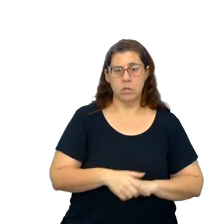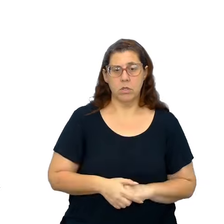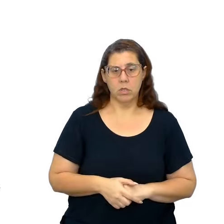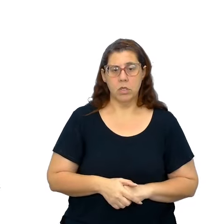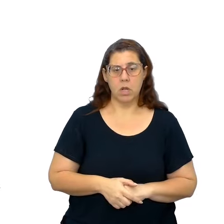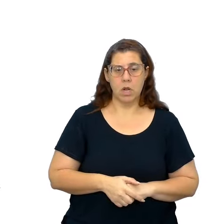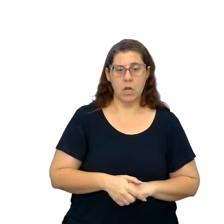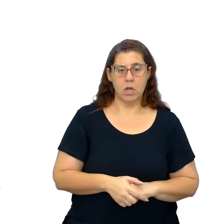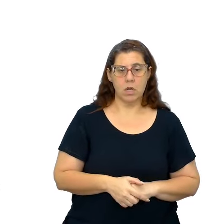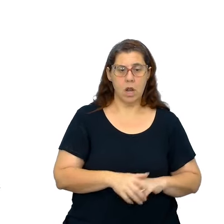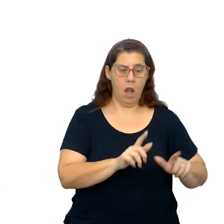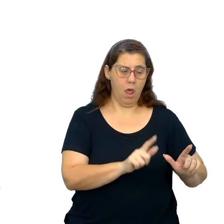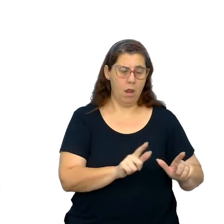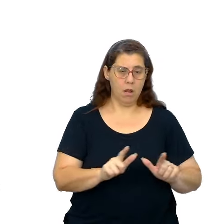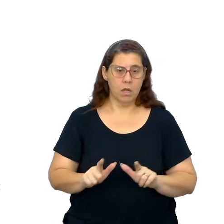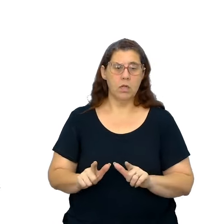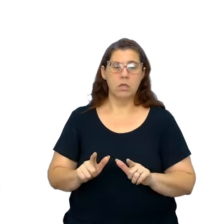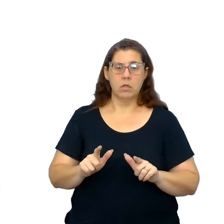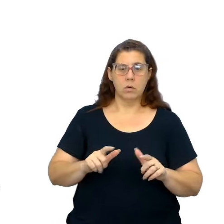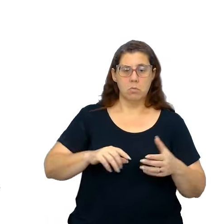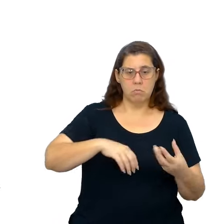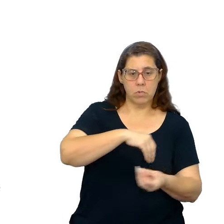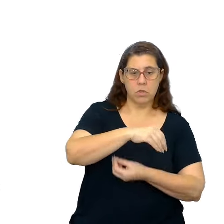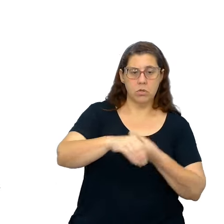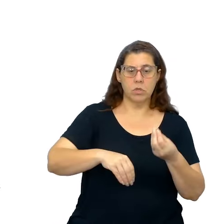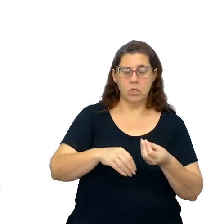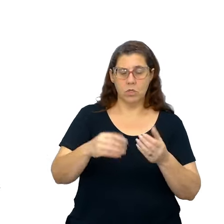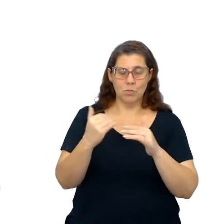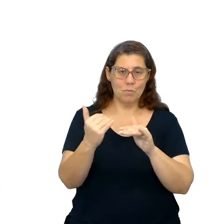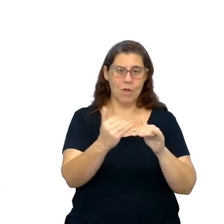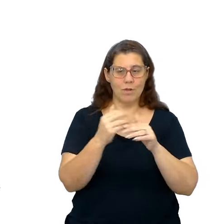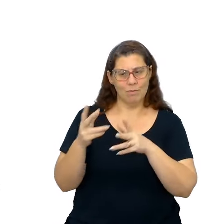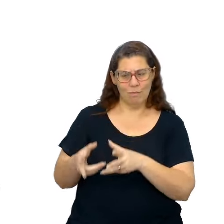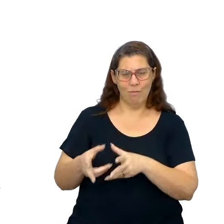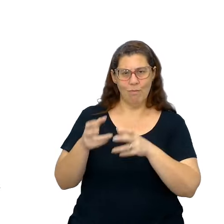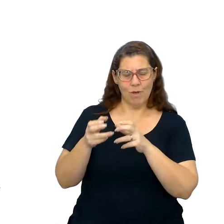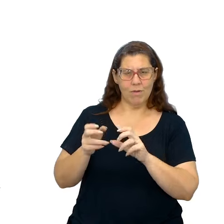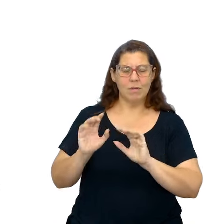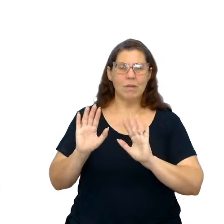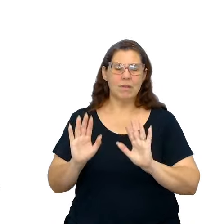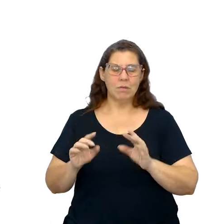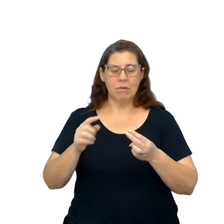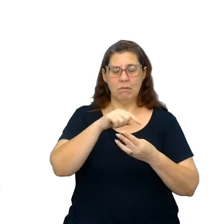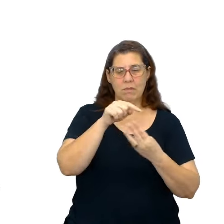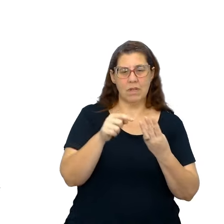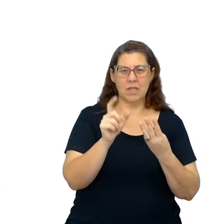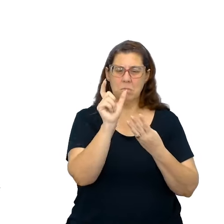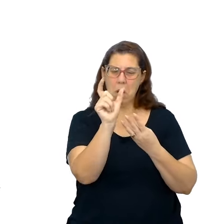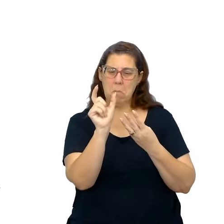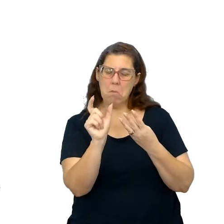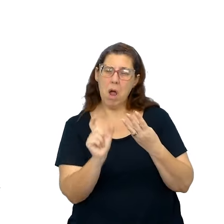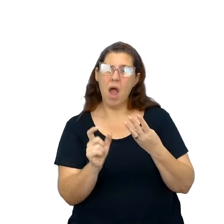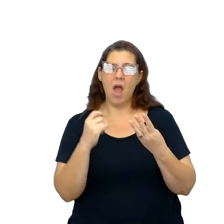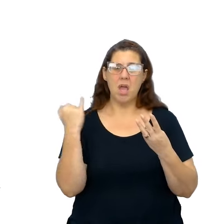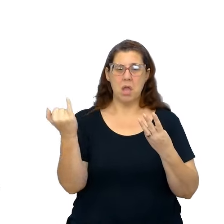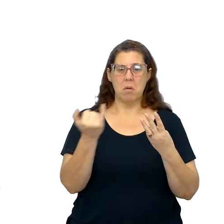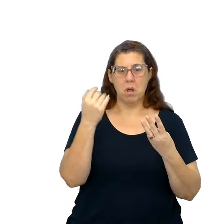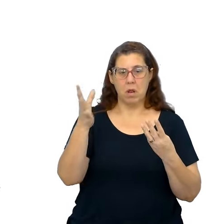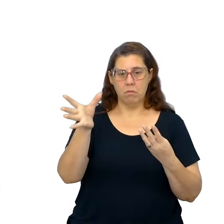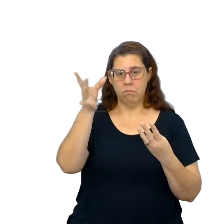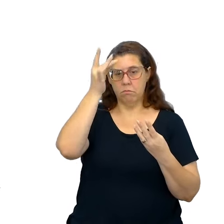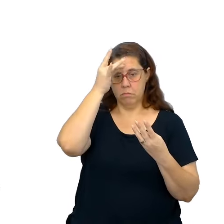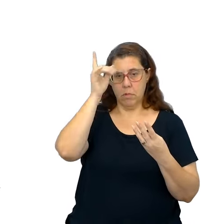ladrilhamento, generalizando padrões observados. Então, temos 3 palavras bem importantes para a gente levar em